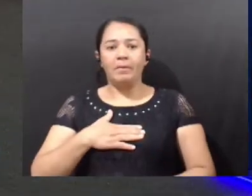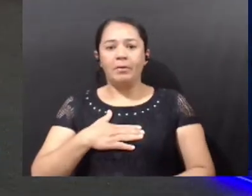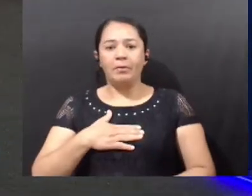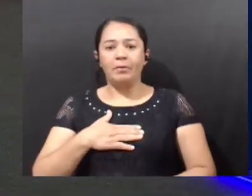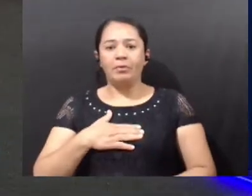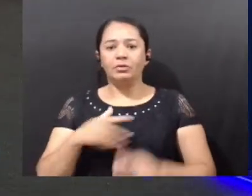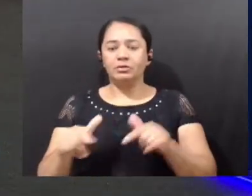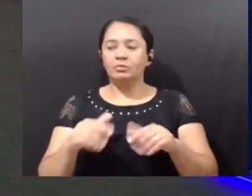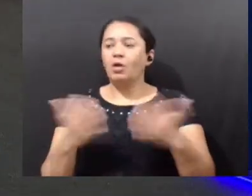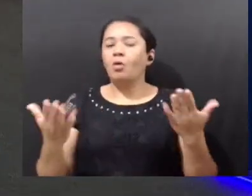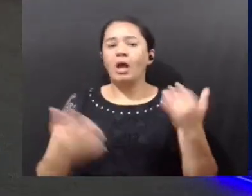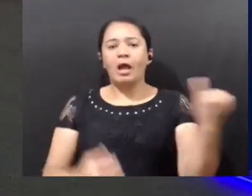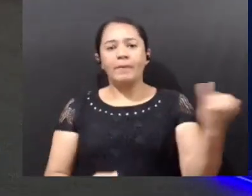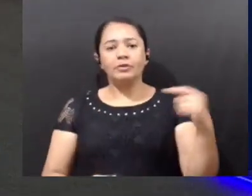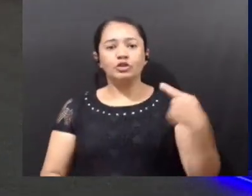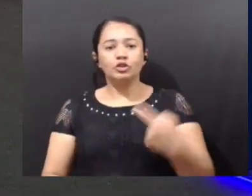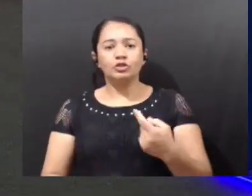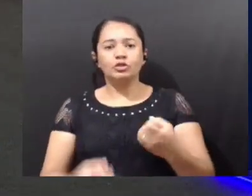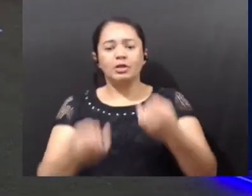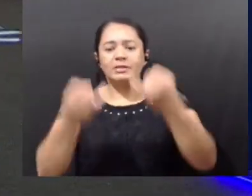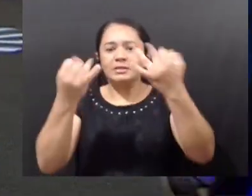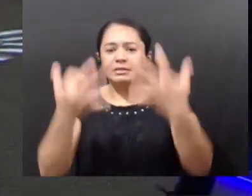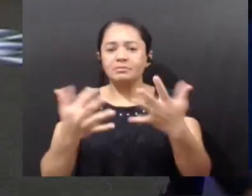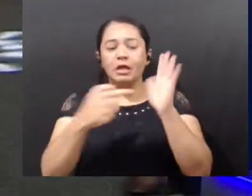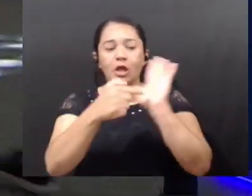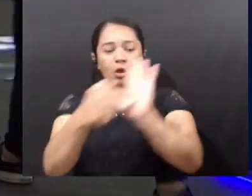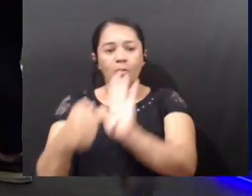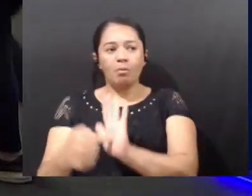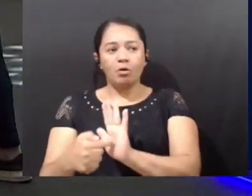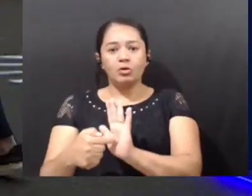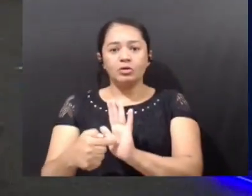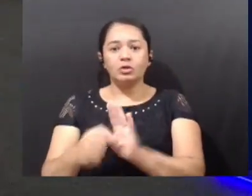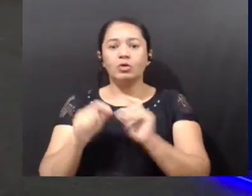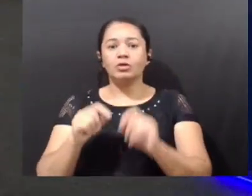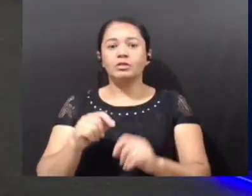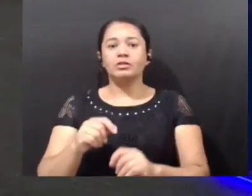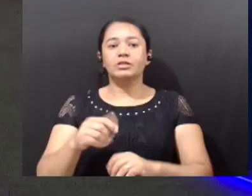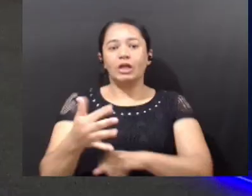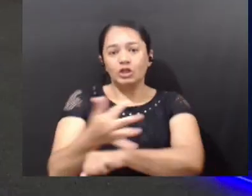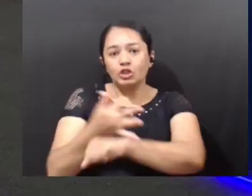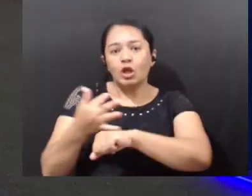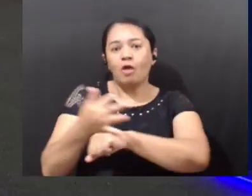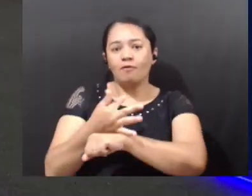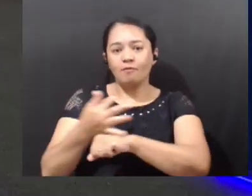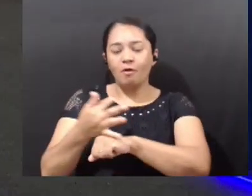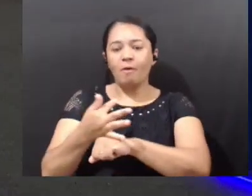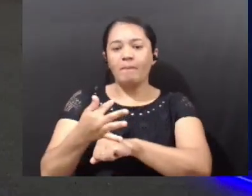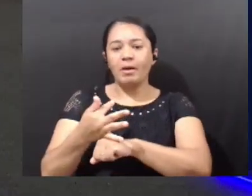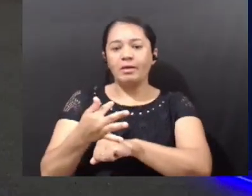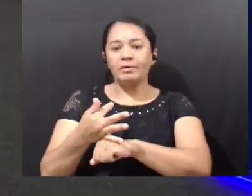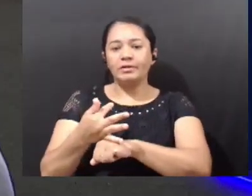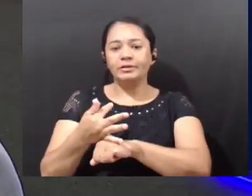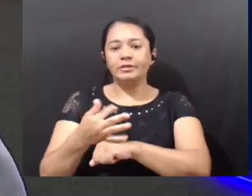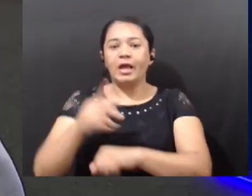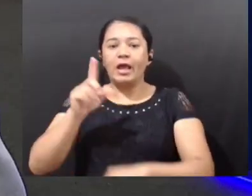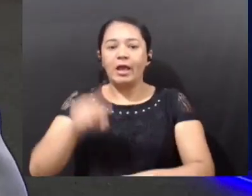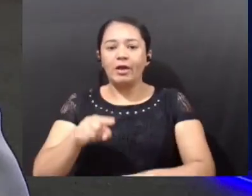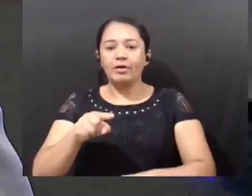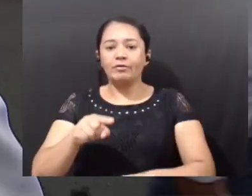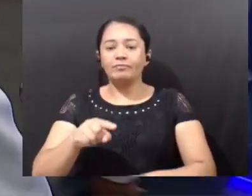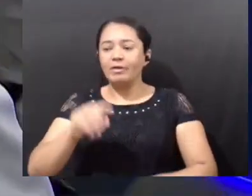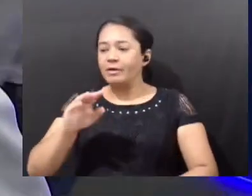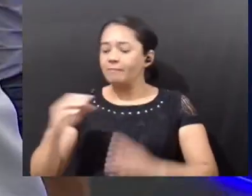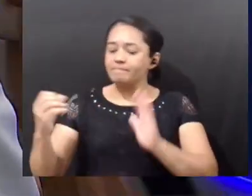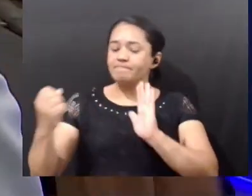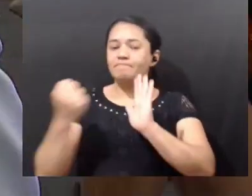gente desmistificar e mostrar que a formalidade é, na verdade, um trunfo, um troféu desse